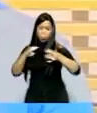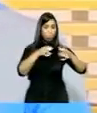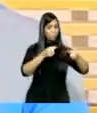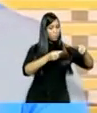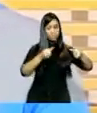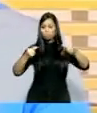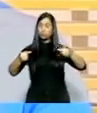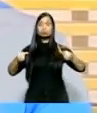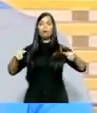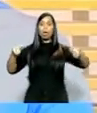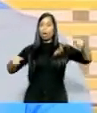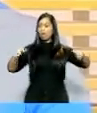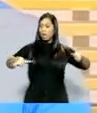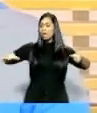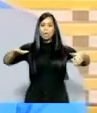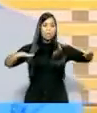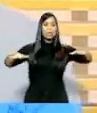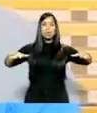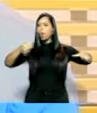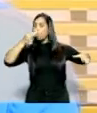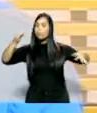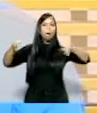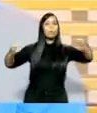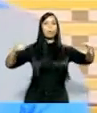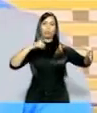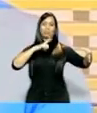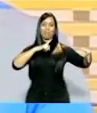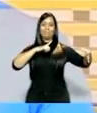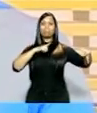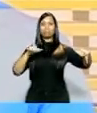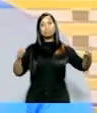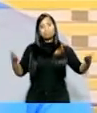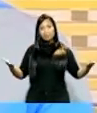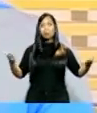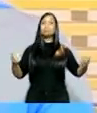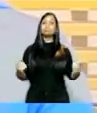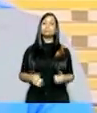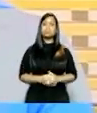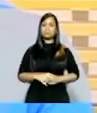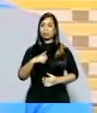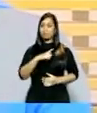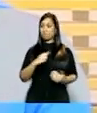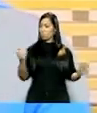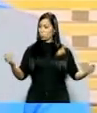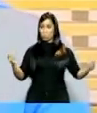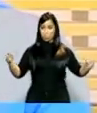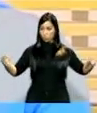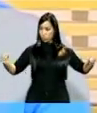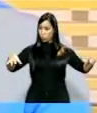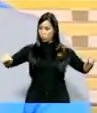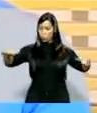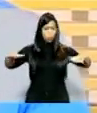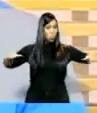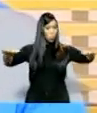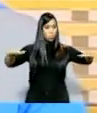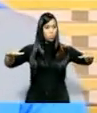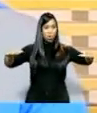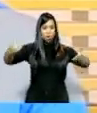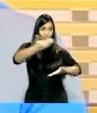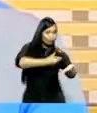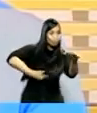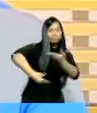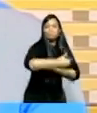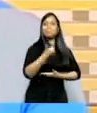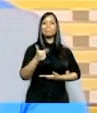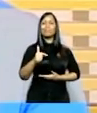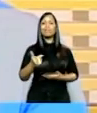políticos, em tese, né, com a razão, cada qual com a sua razão. E quando você tem dois agrupamentos políticos que não se ouvem,